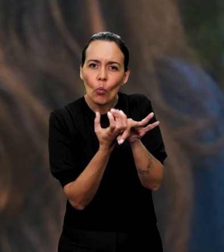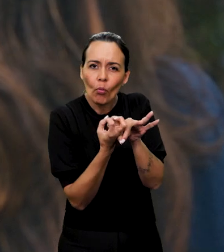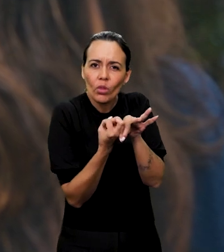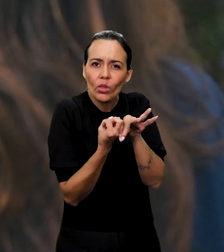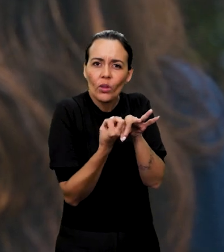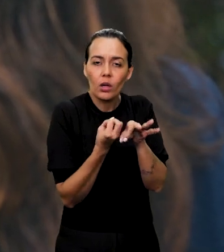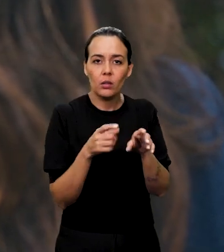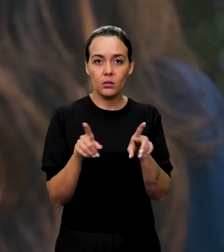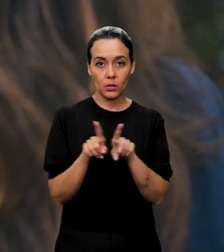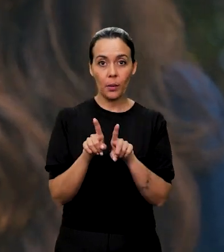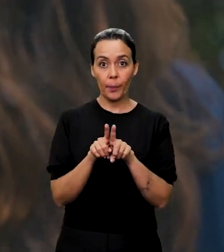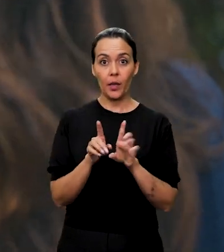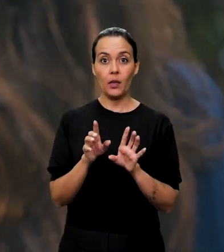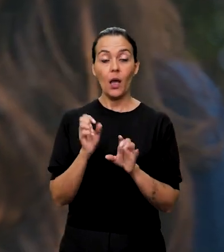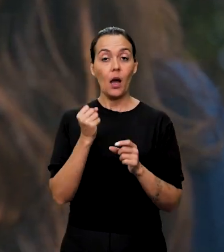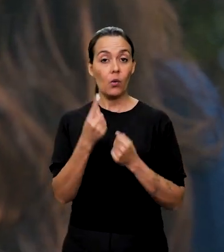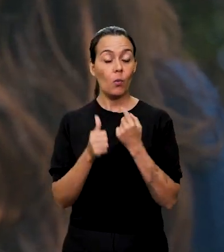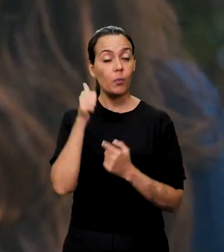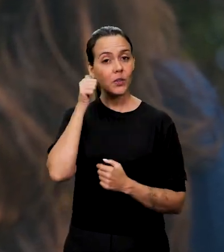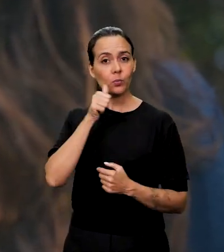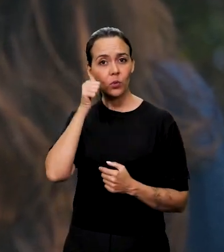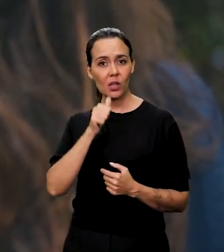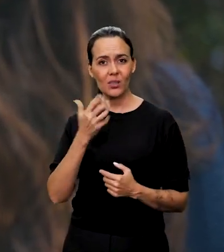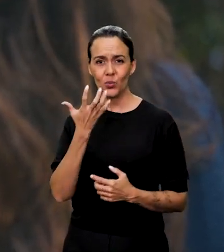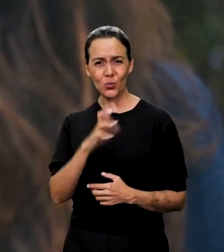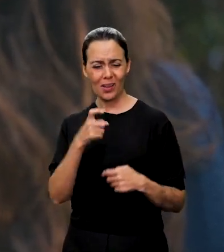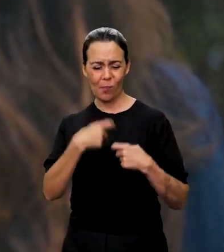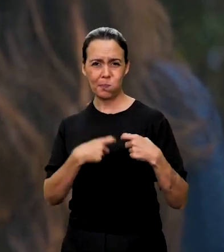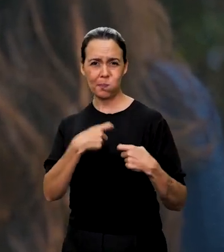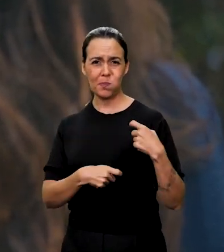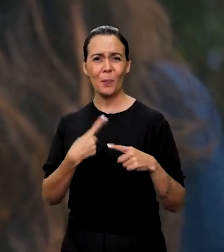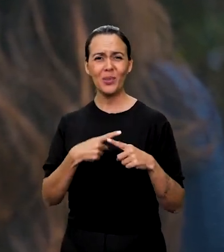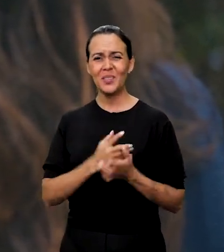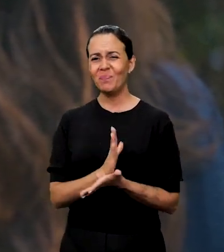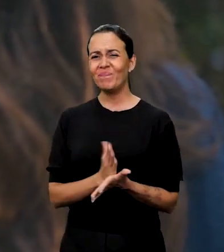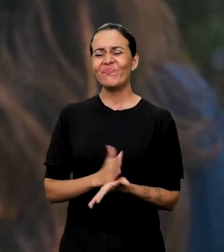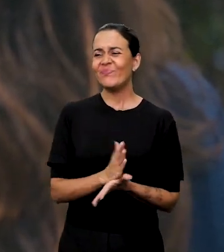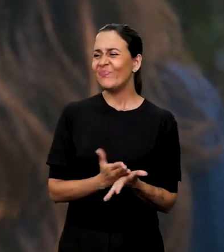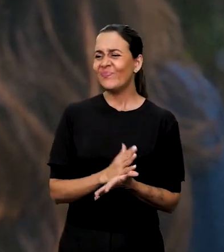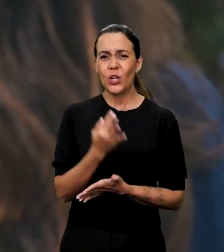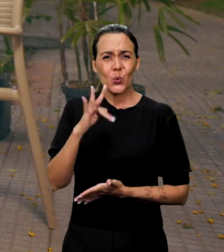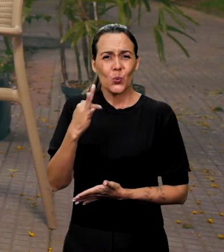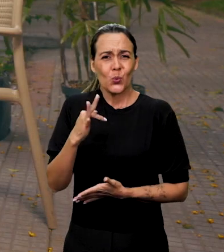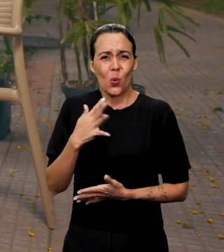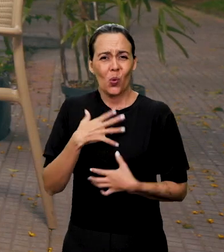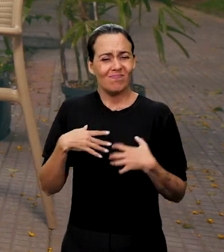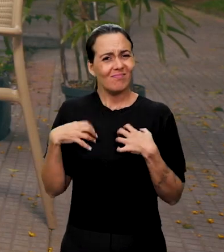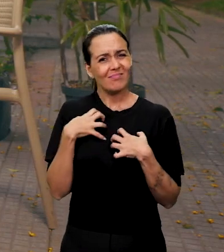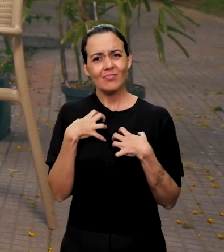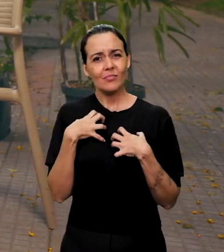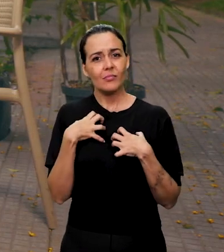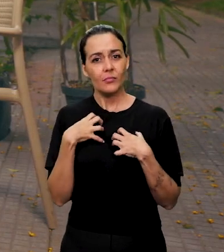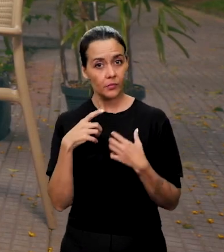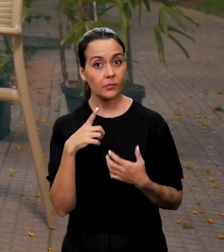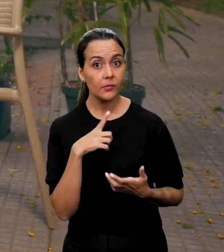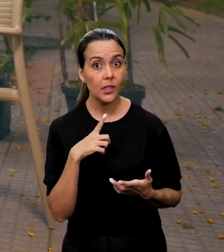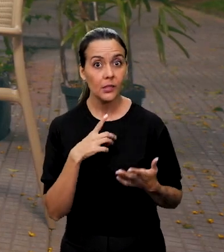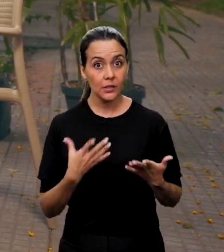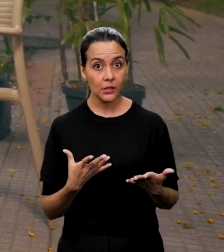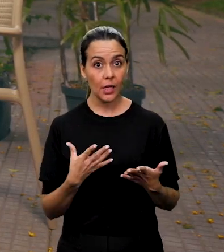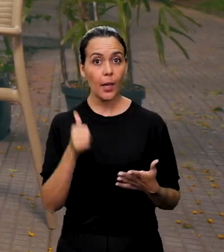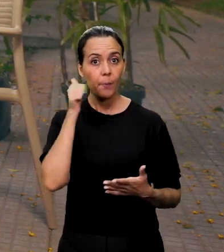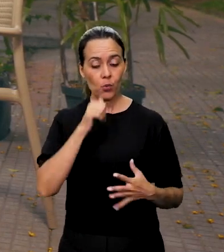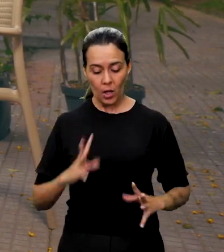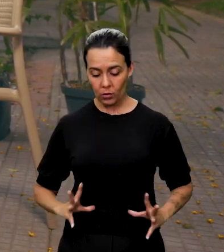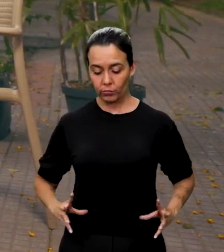optam por não ter mais relação porque elas sentem desconforto, elas sentem dor. Existem ainda muitos estigmas de que a mulher que entra na menopausa não vai